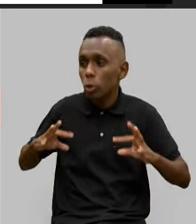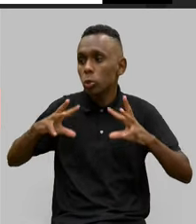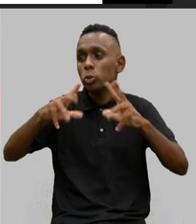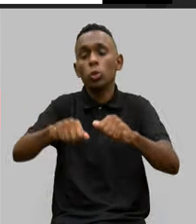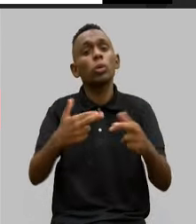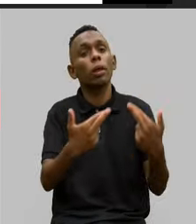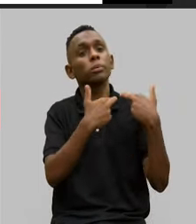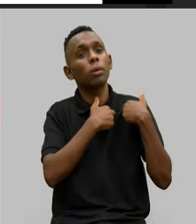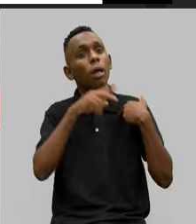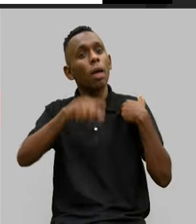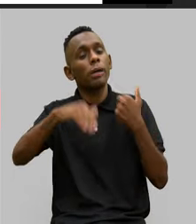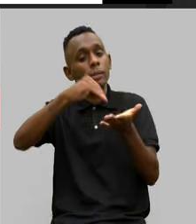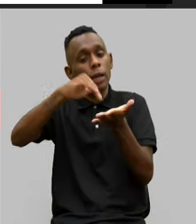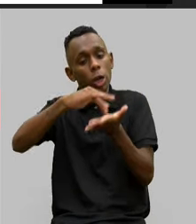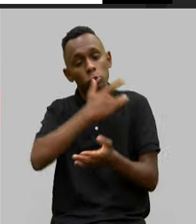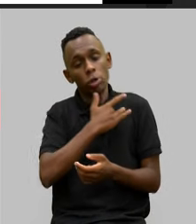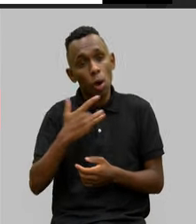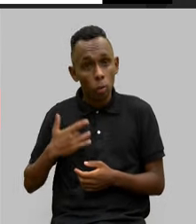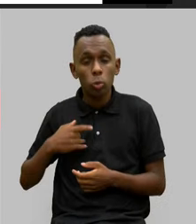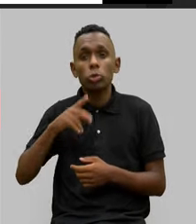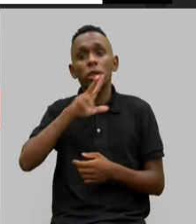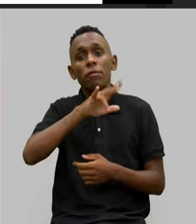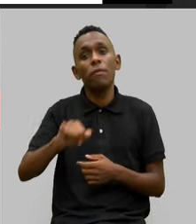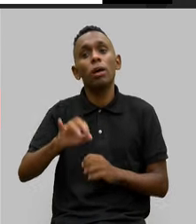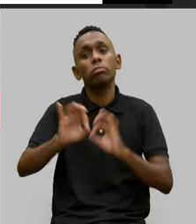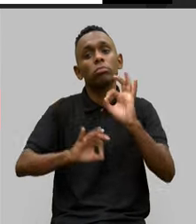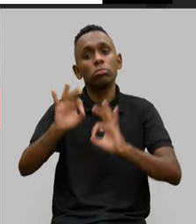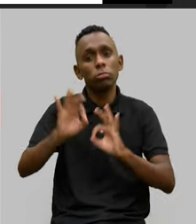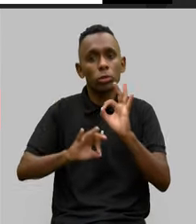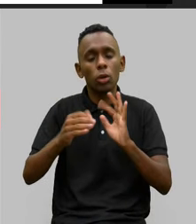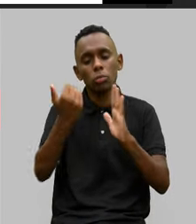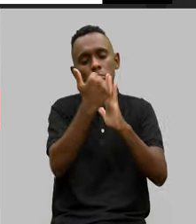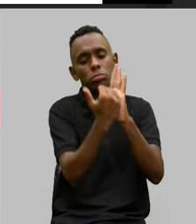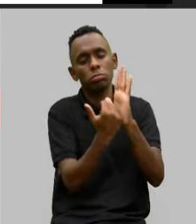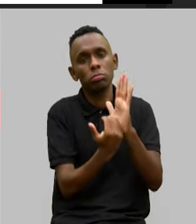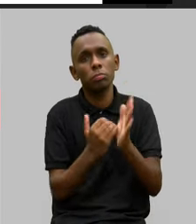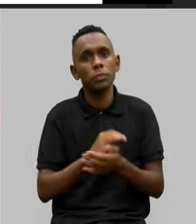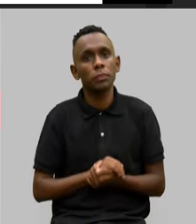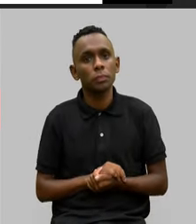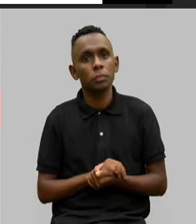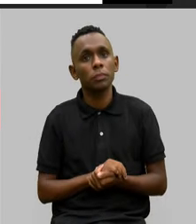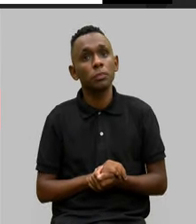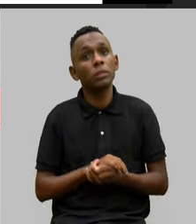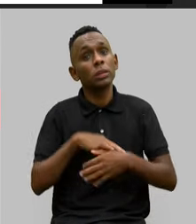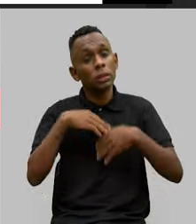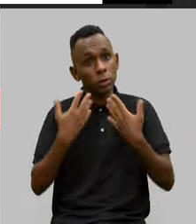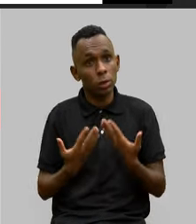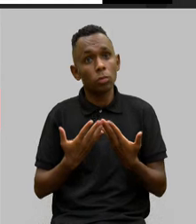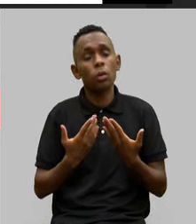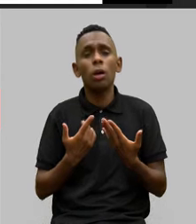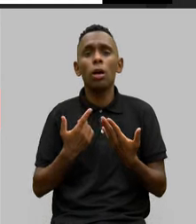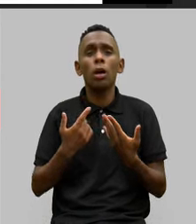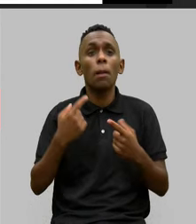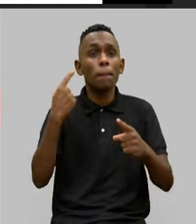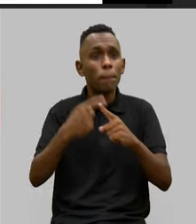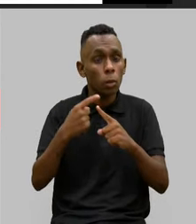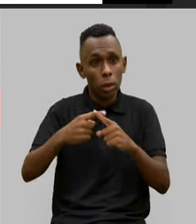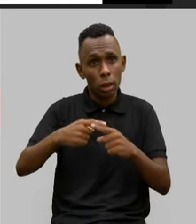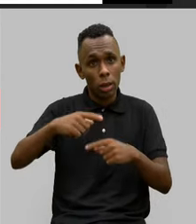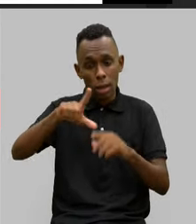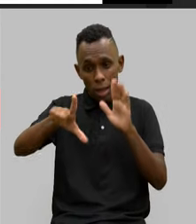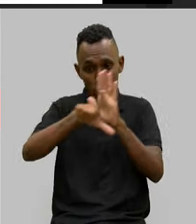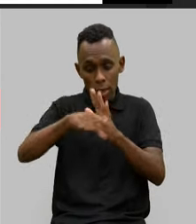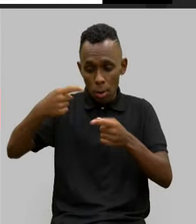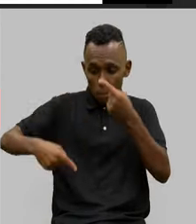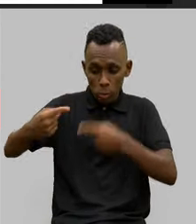responsabilidade da secretaria de saúde que vai definir as competências eh digo isso porque a lei estabelece a política